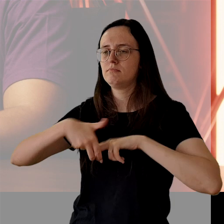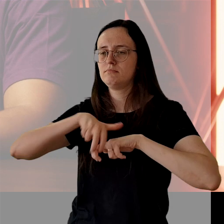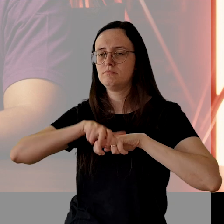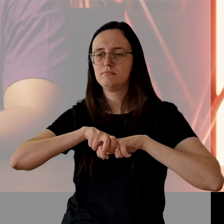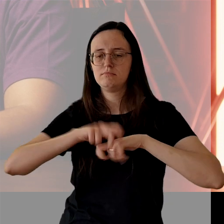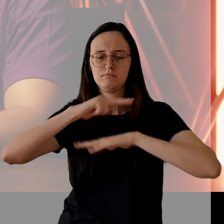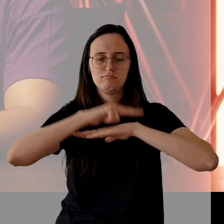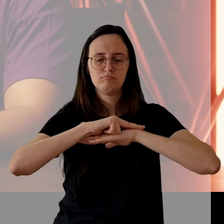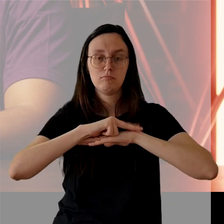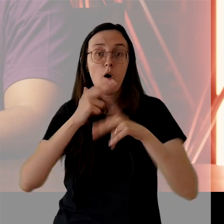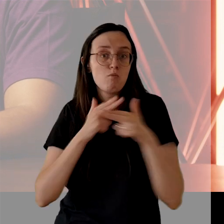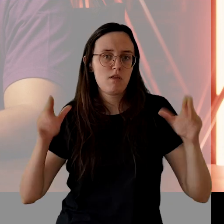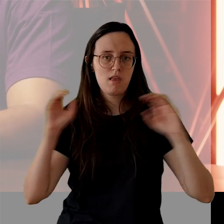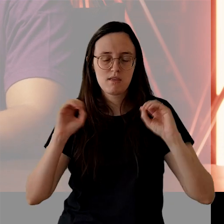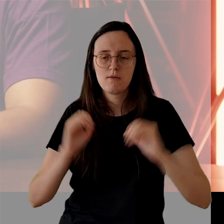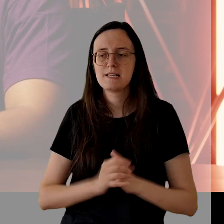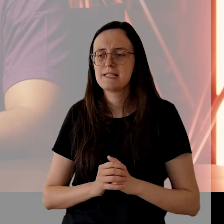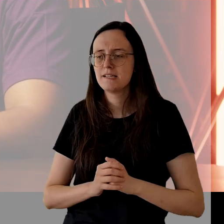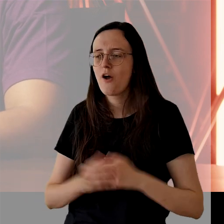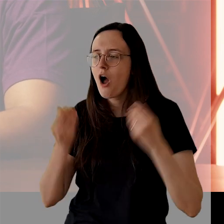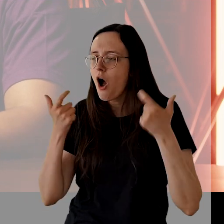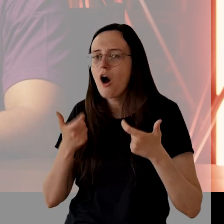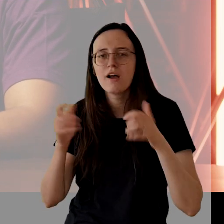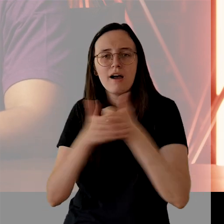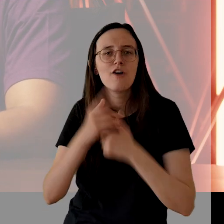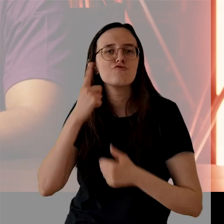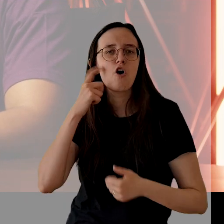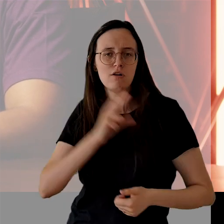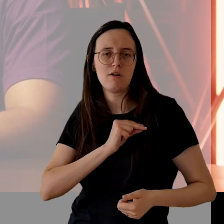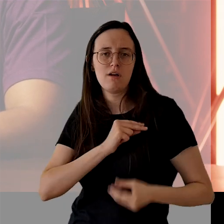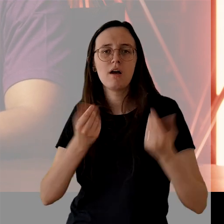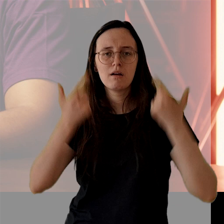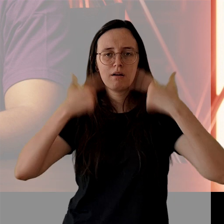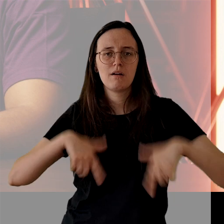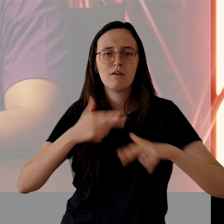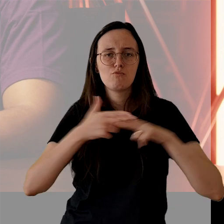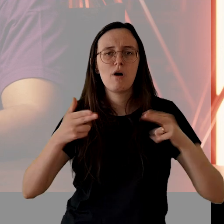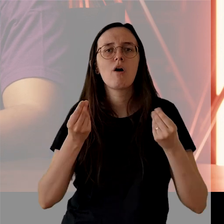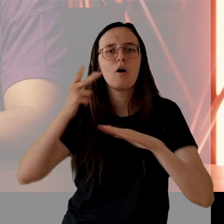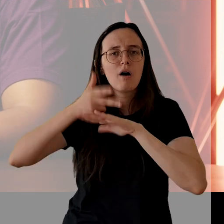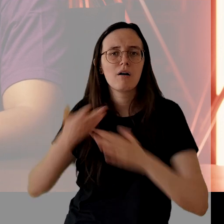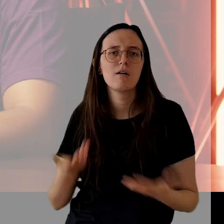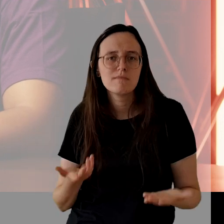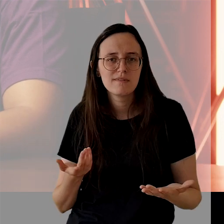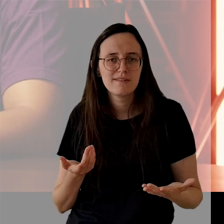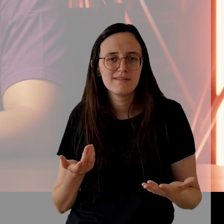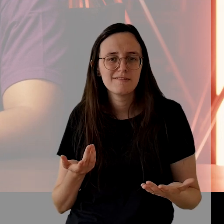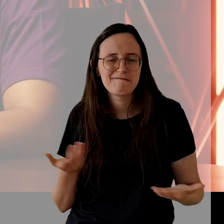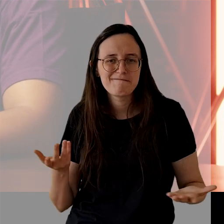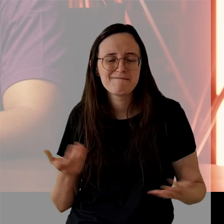nua, e a grande questão era onde esconder o microfone de lapela, se ela está nua, né? É verdade. Então